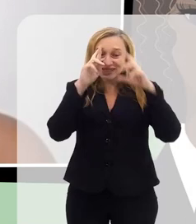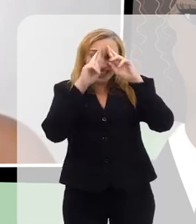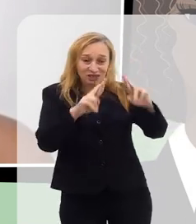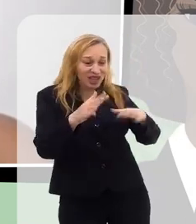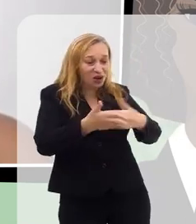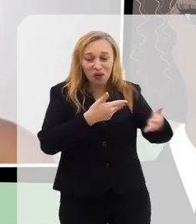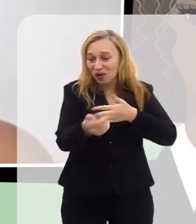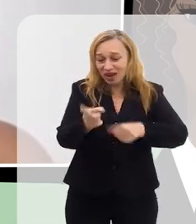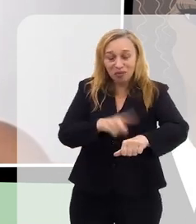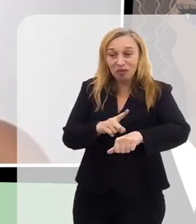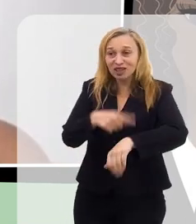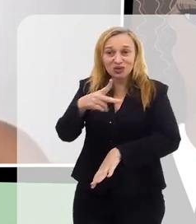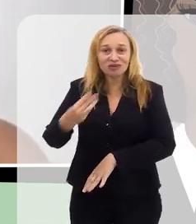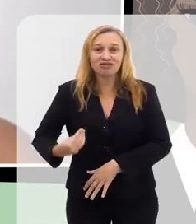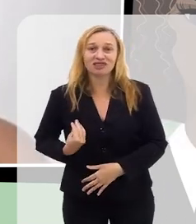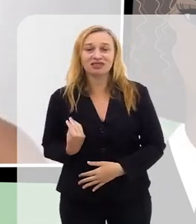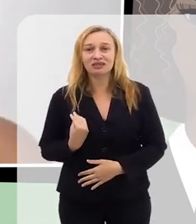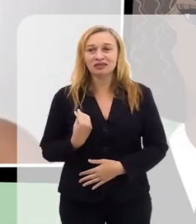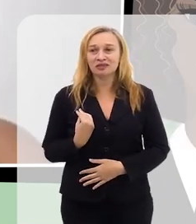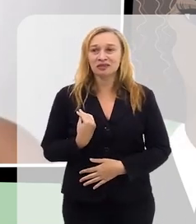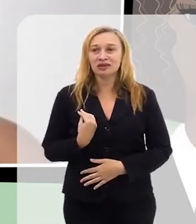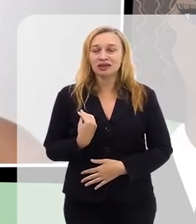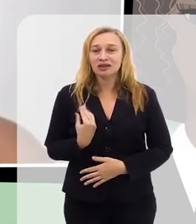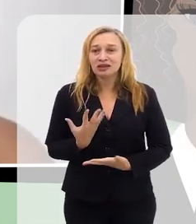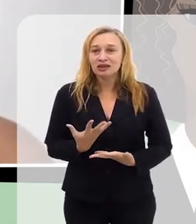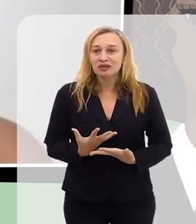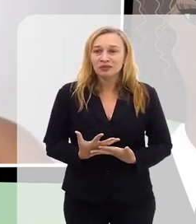ser respeitada em qualquer momento da sua vida.